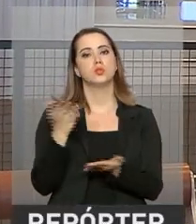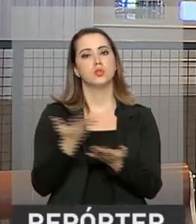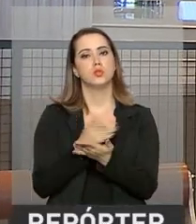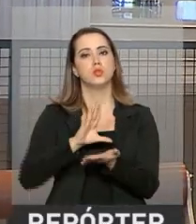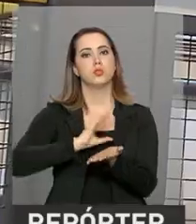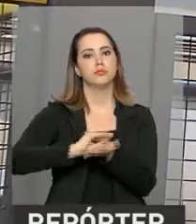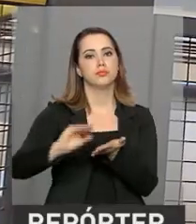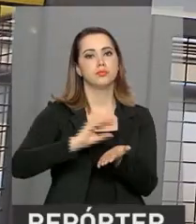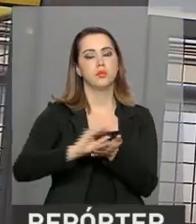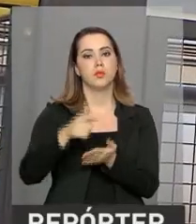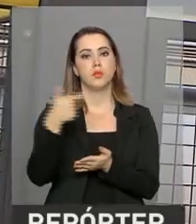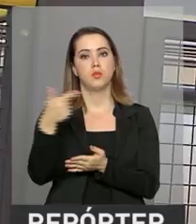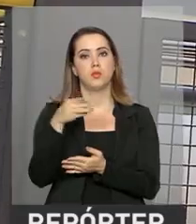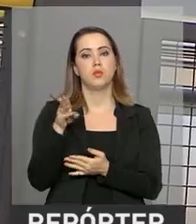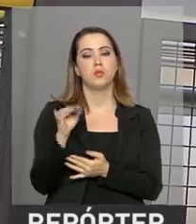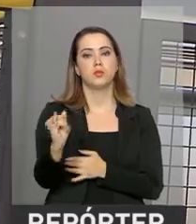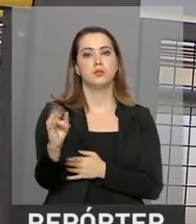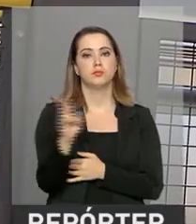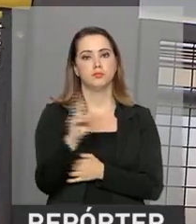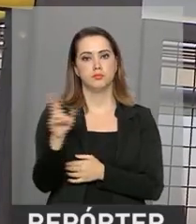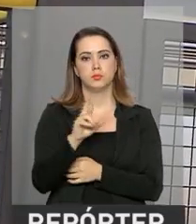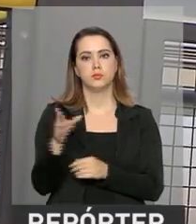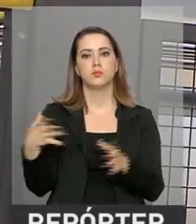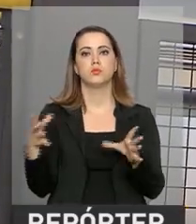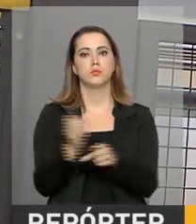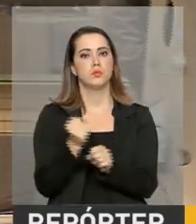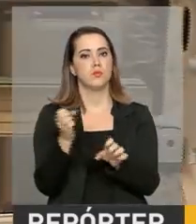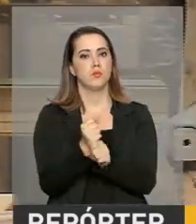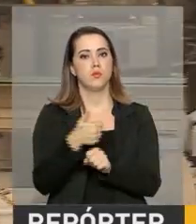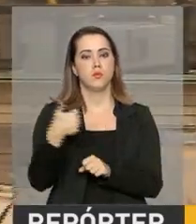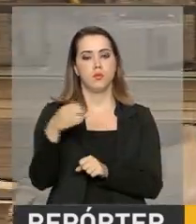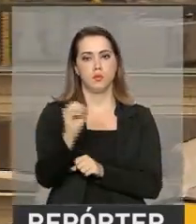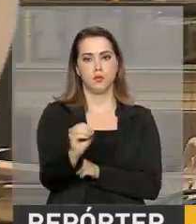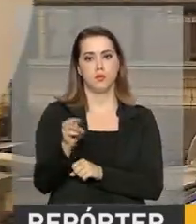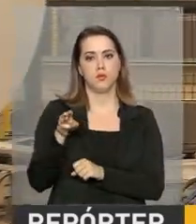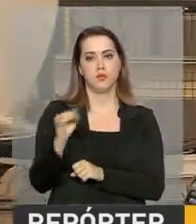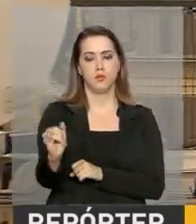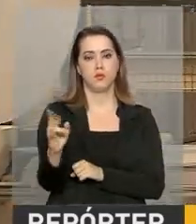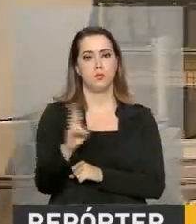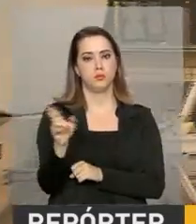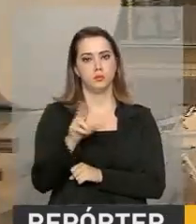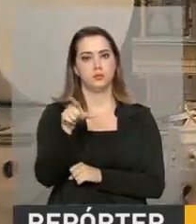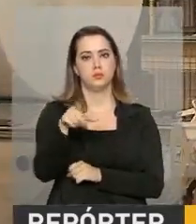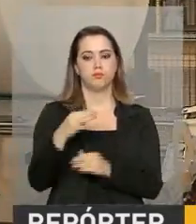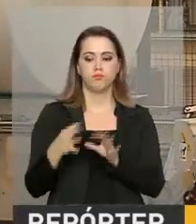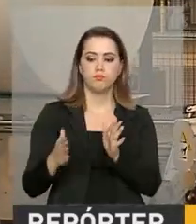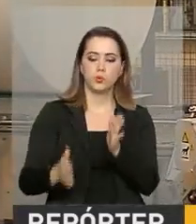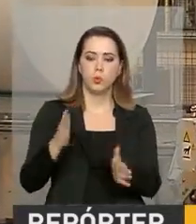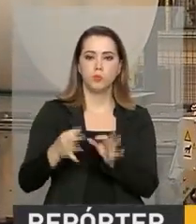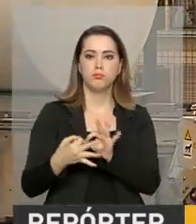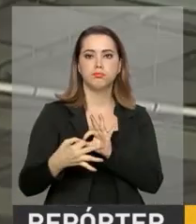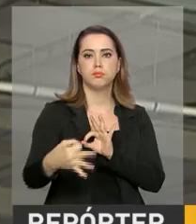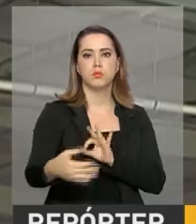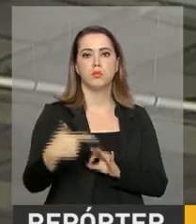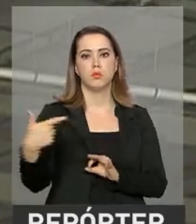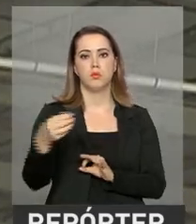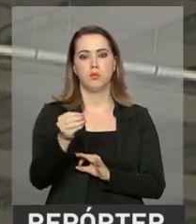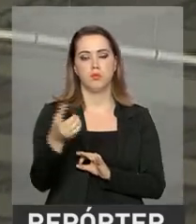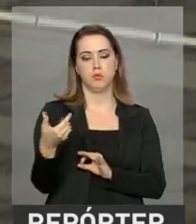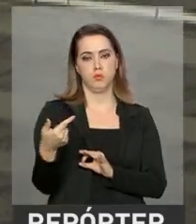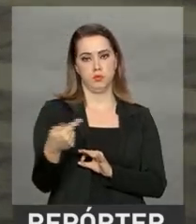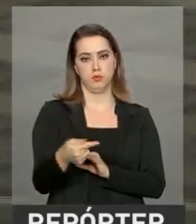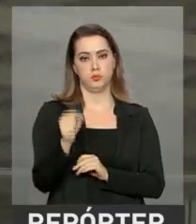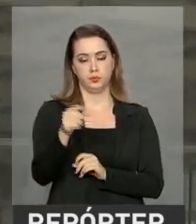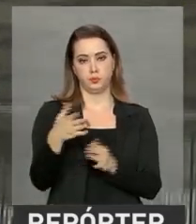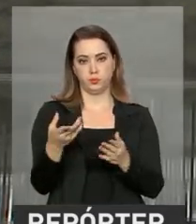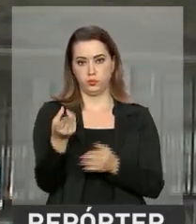300 milhões deais para somar um total de 10 bilhões com prazo prorrogado para o final de 2017 as taxas de